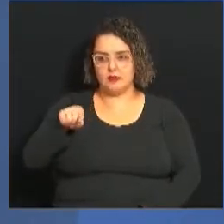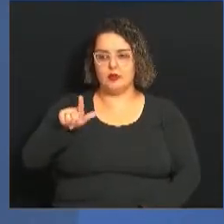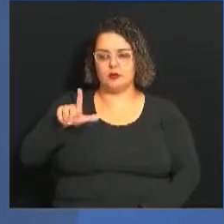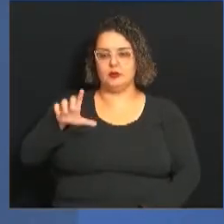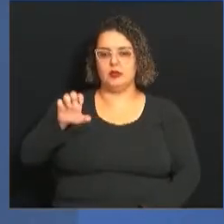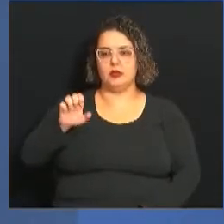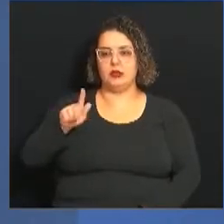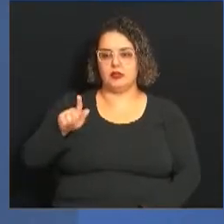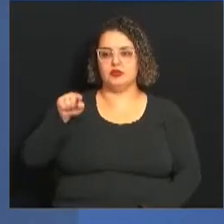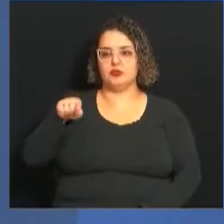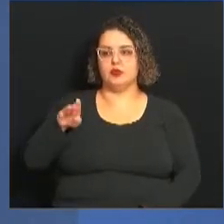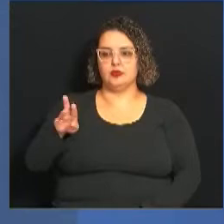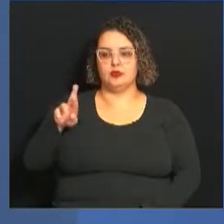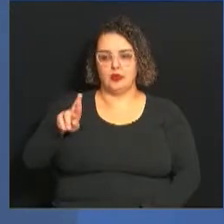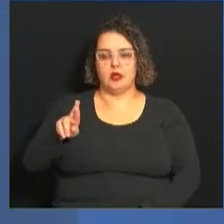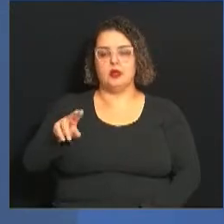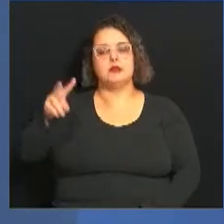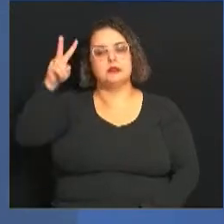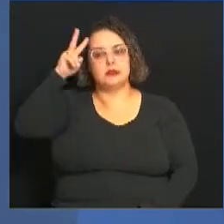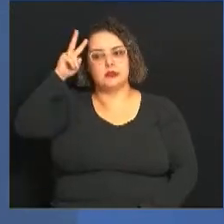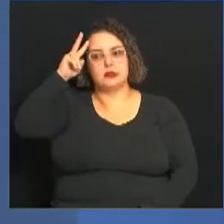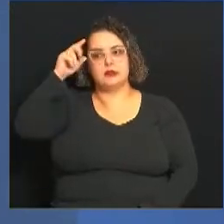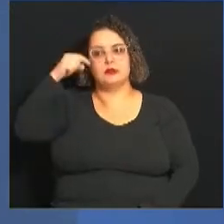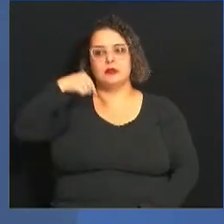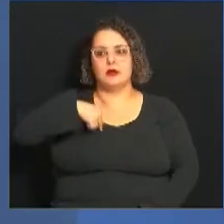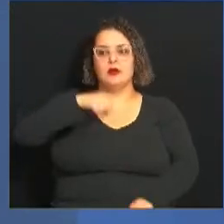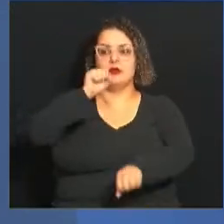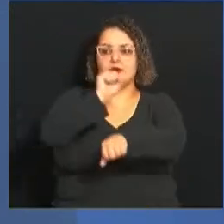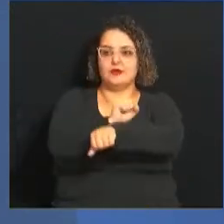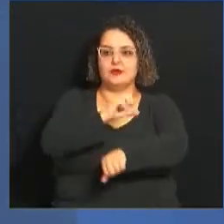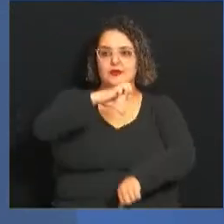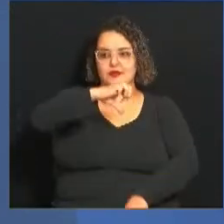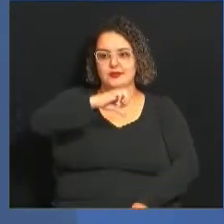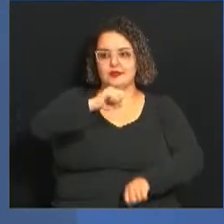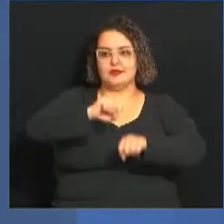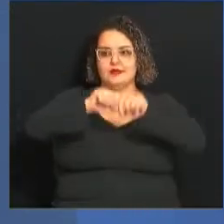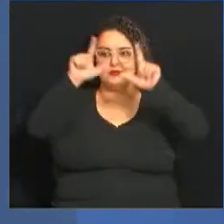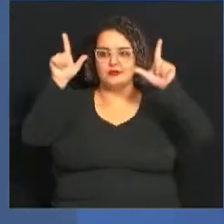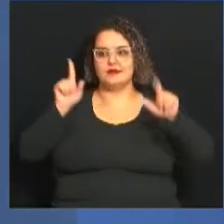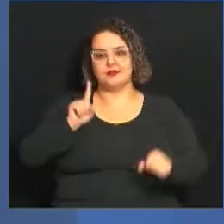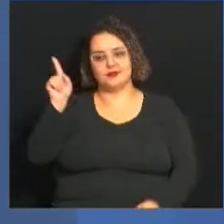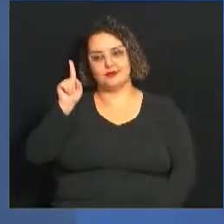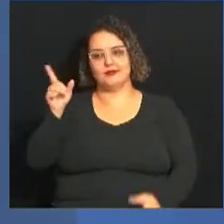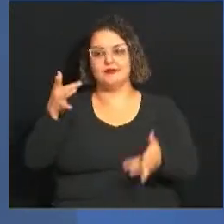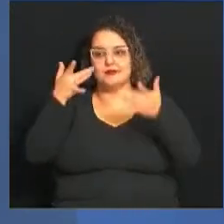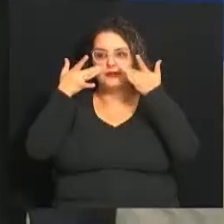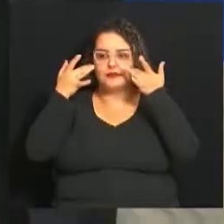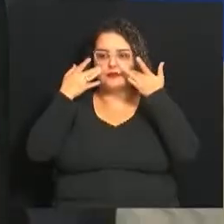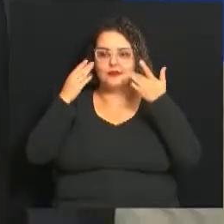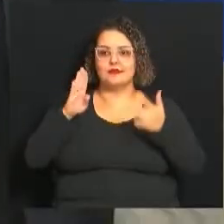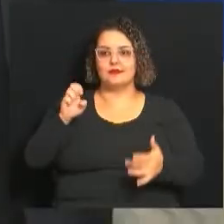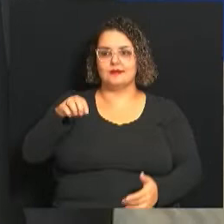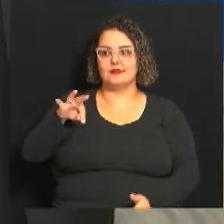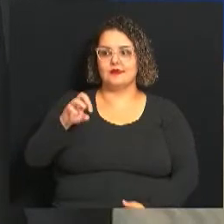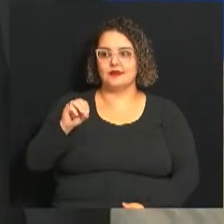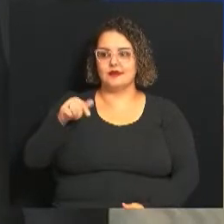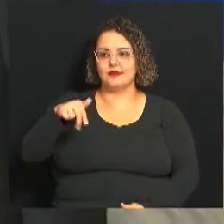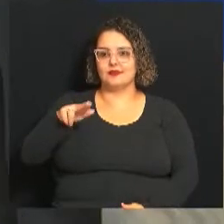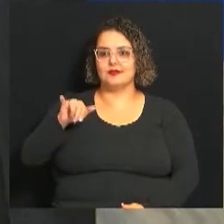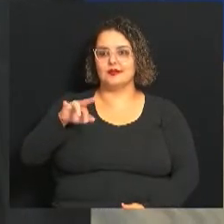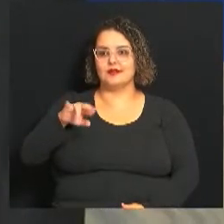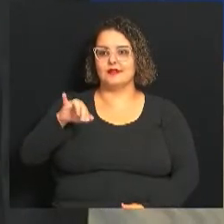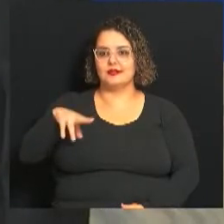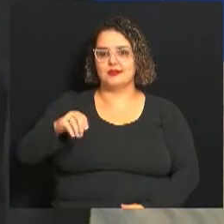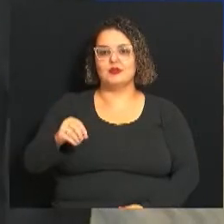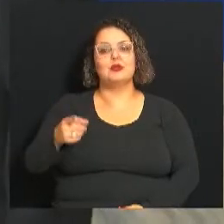www.campinas.sp.leg.br. Então, segunda-feira, eu te espero às 9 horas, direto lá do Teatro Bento Quirino. Todo mundo ligadinho, então, na